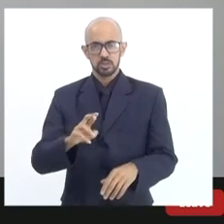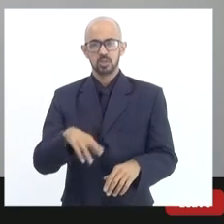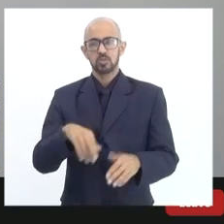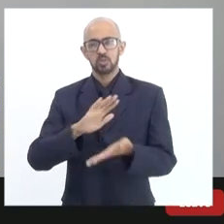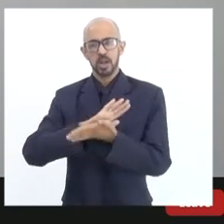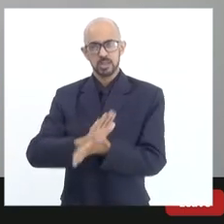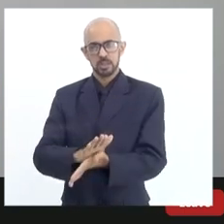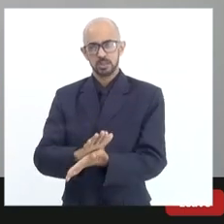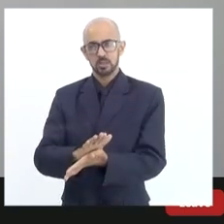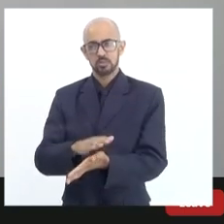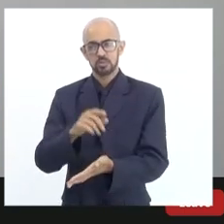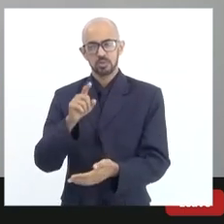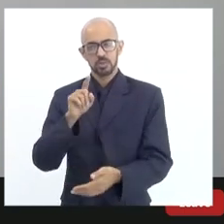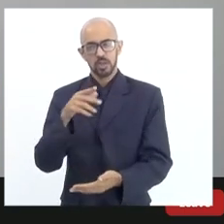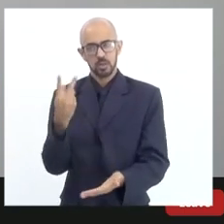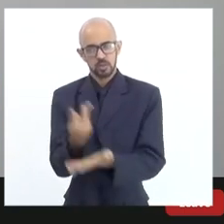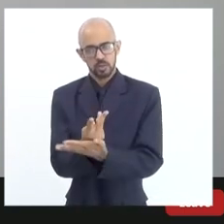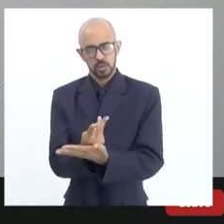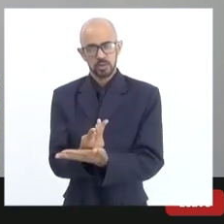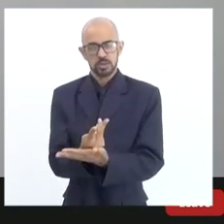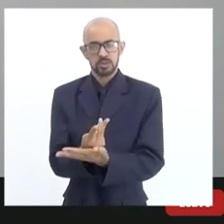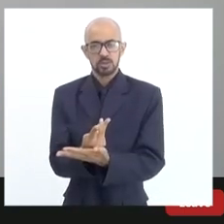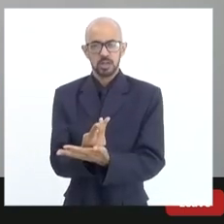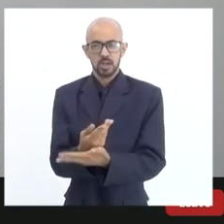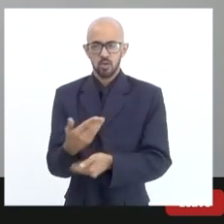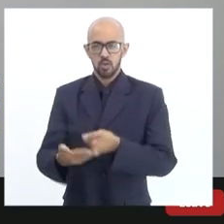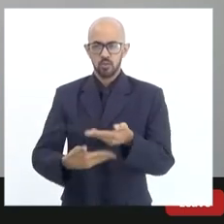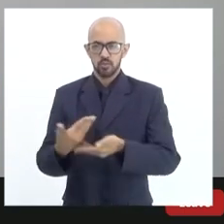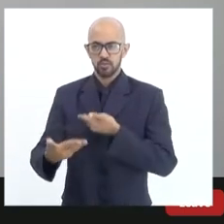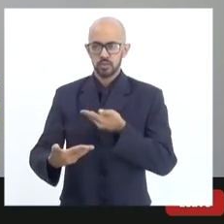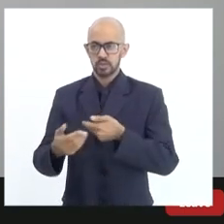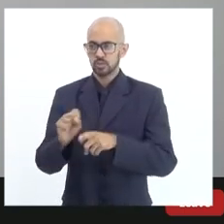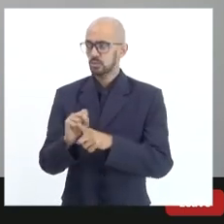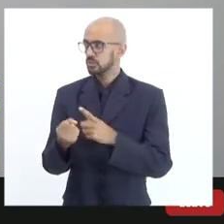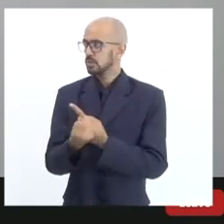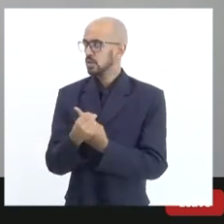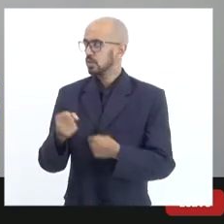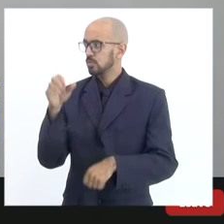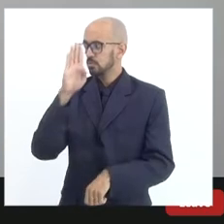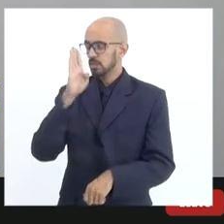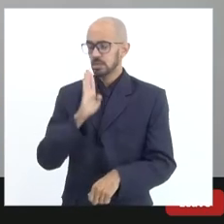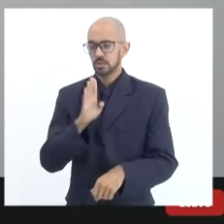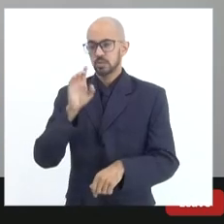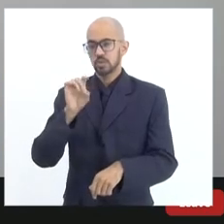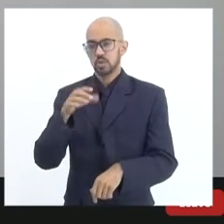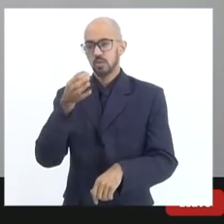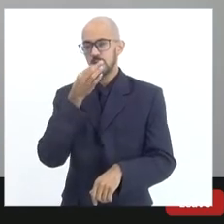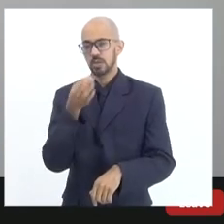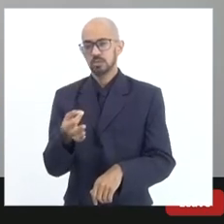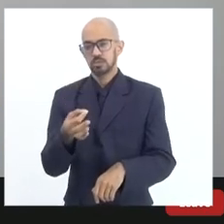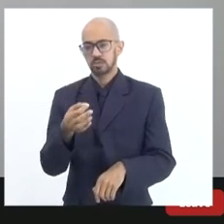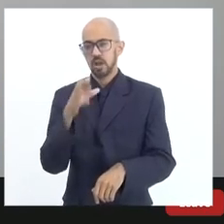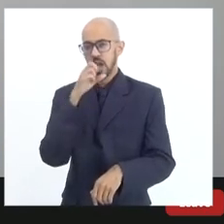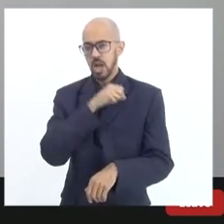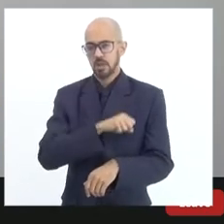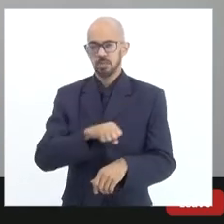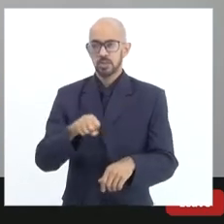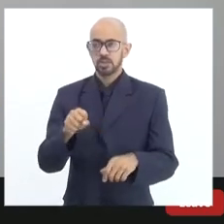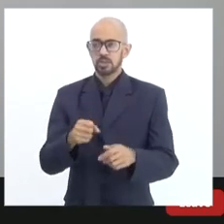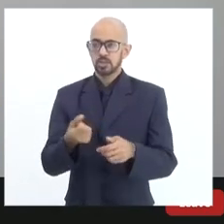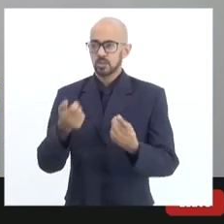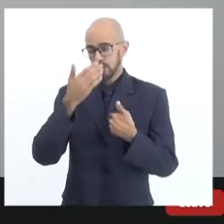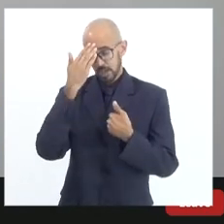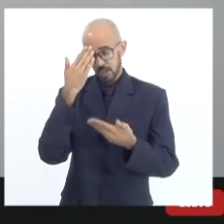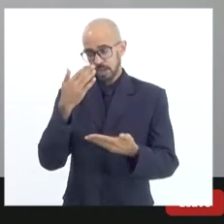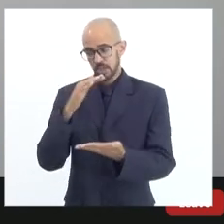fazem presentes, infelizmente, na convivência social em nosso país. Só apenas essa manifestação, rapidamente agradeço a oportunidade a